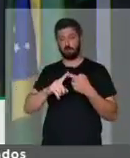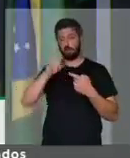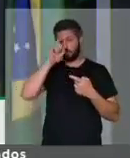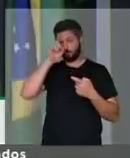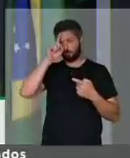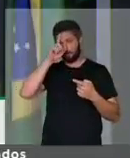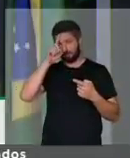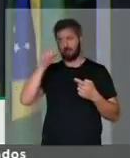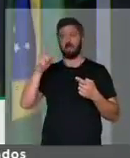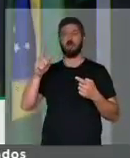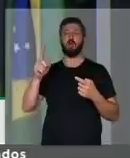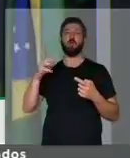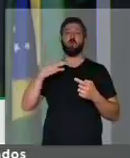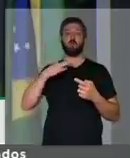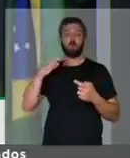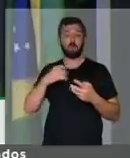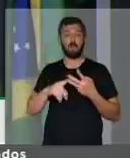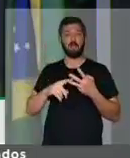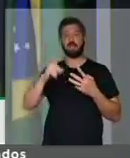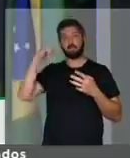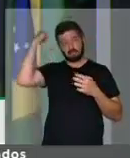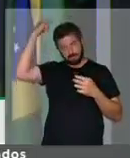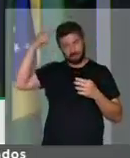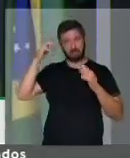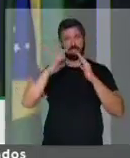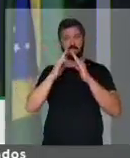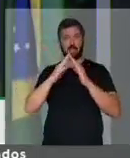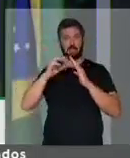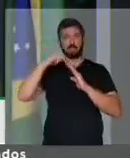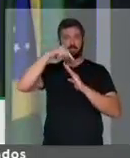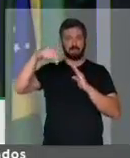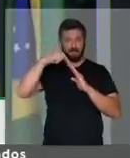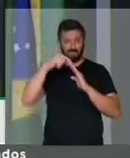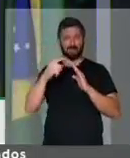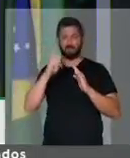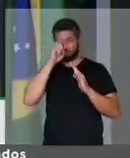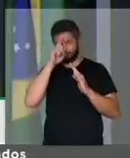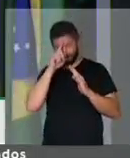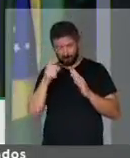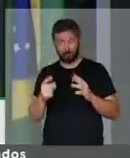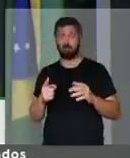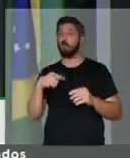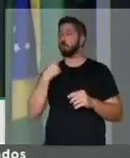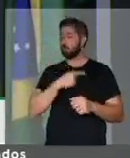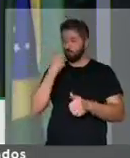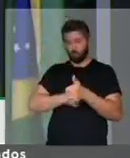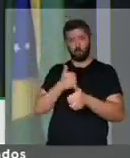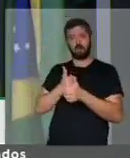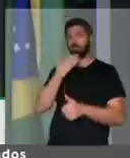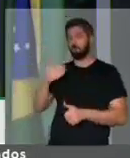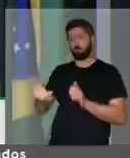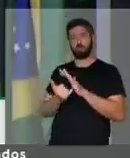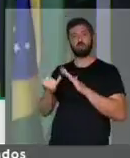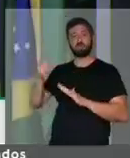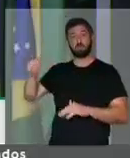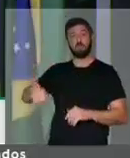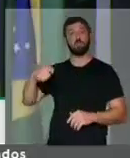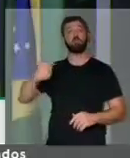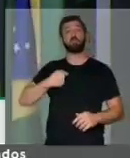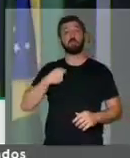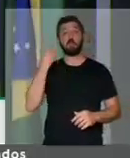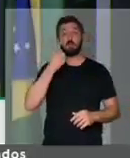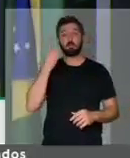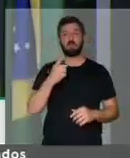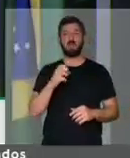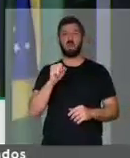hospitais beneficentes e as santas casas. Nós não vamos nos cansar de lutar em favor dessas entidades. Eu sou um parlamentar que